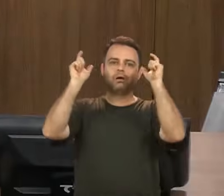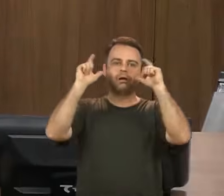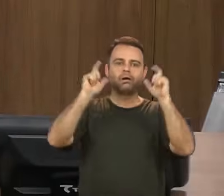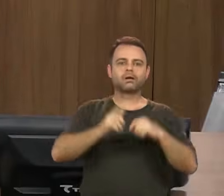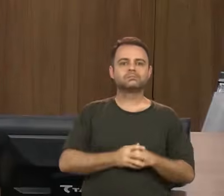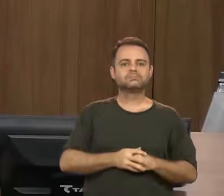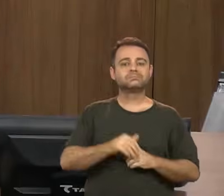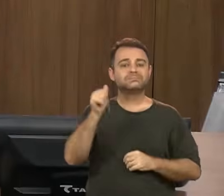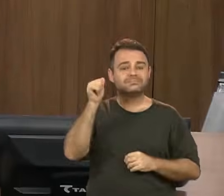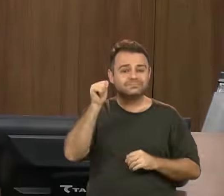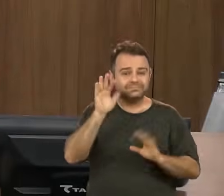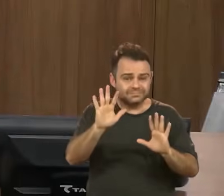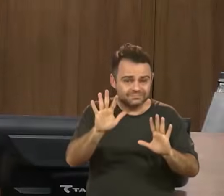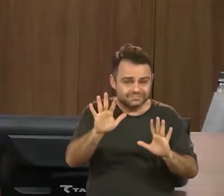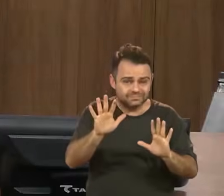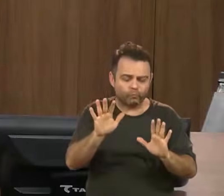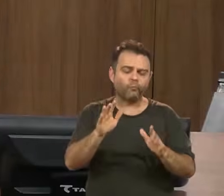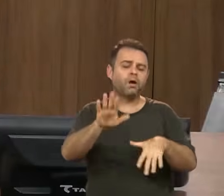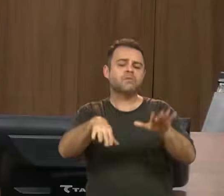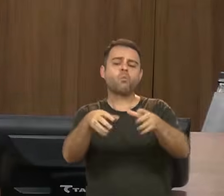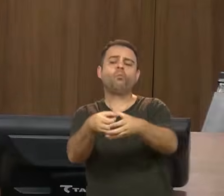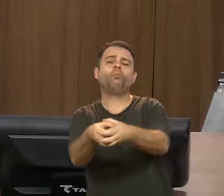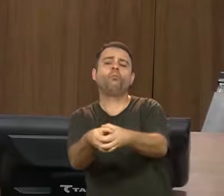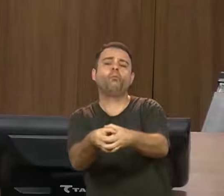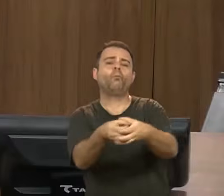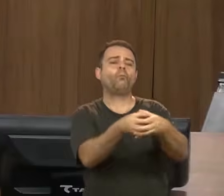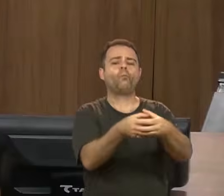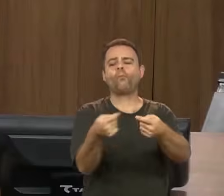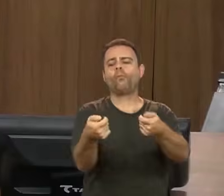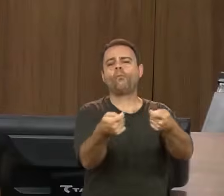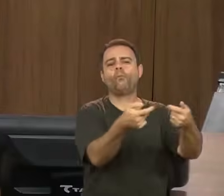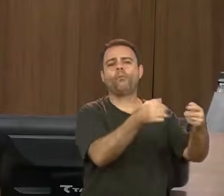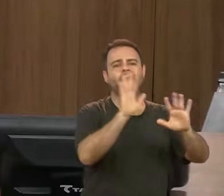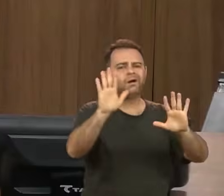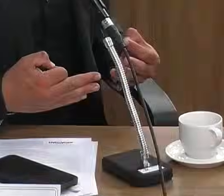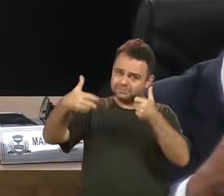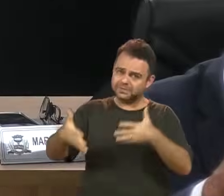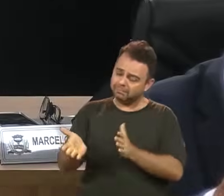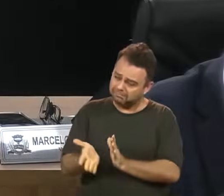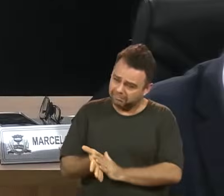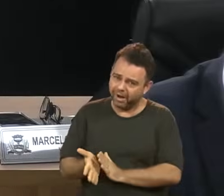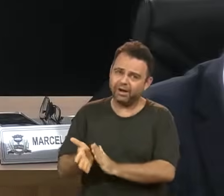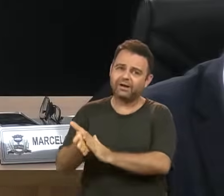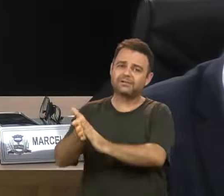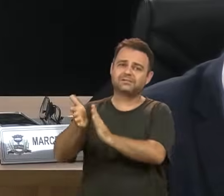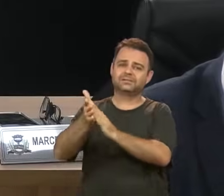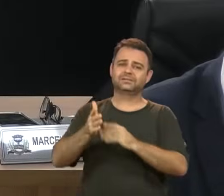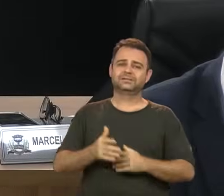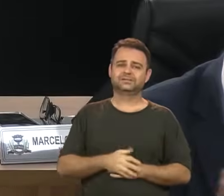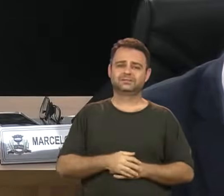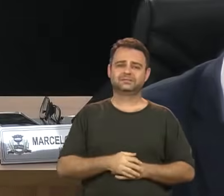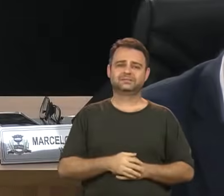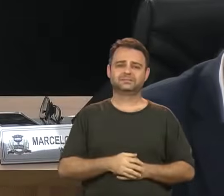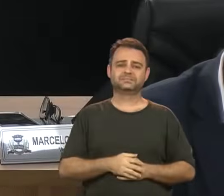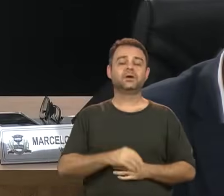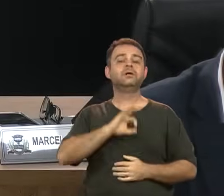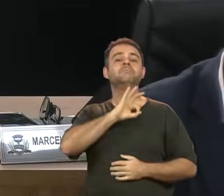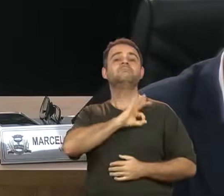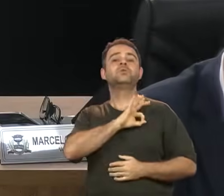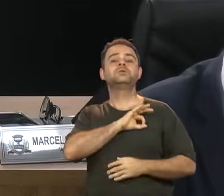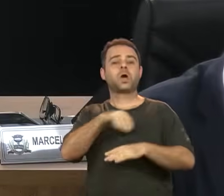são maioria e estão sendo ainda humilhadas. O policial que está na rua, que atende